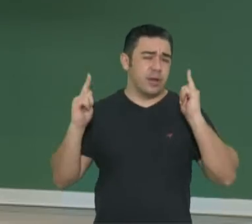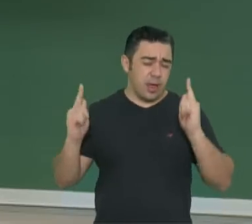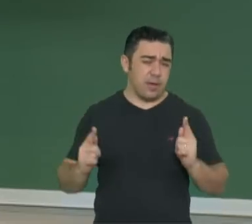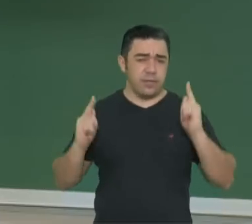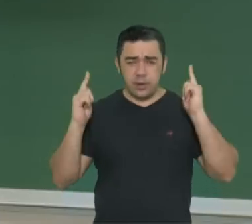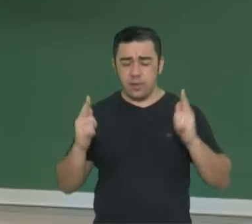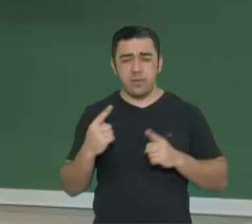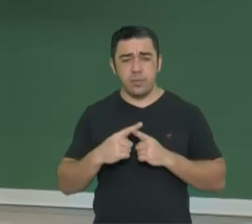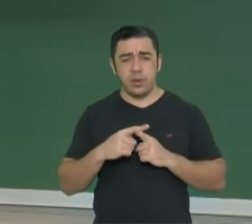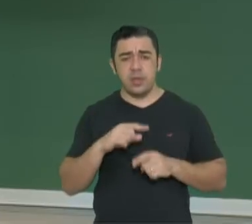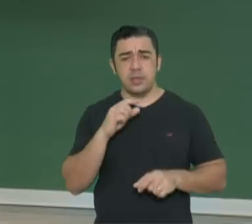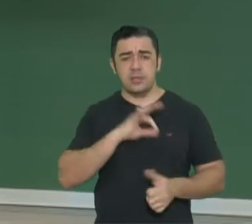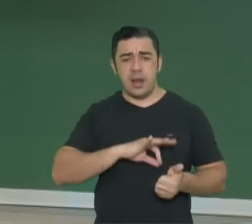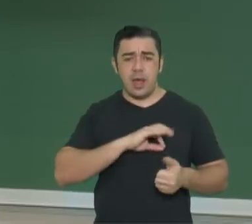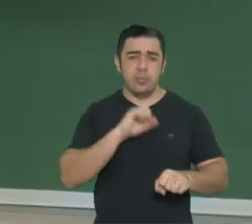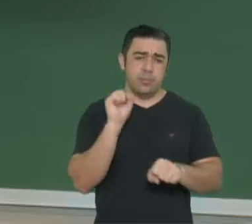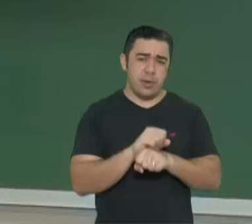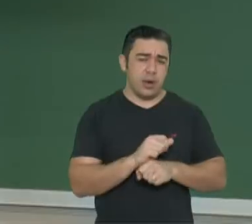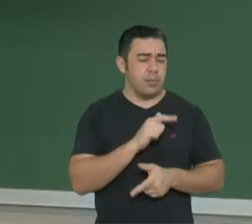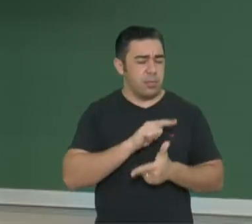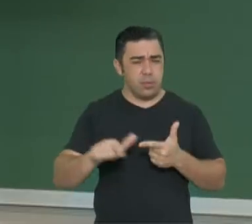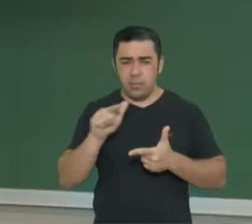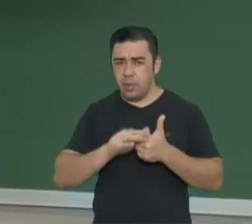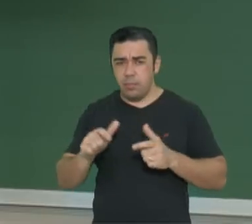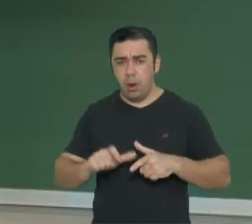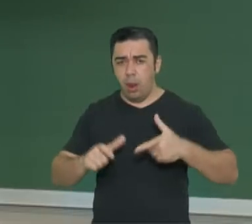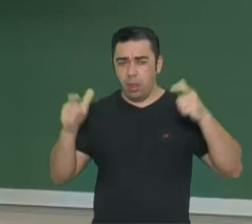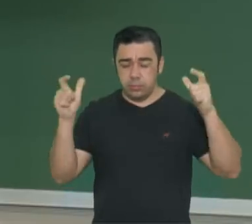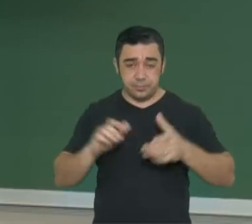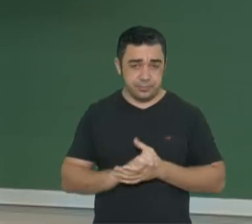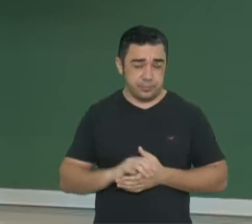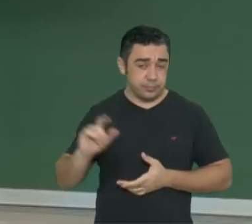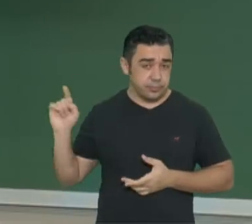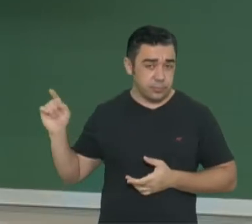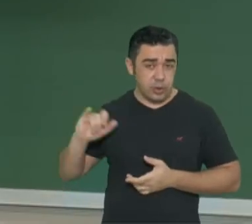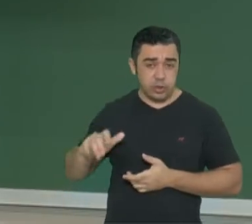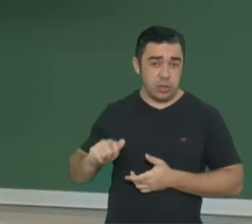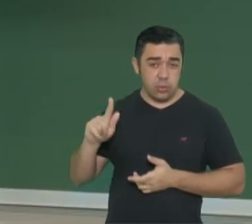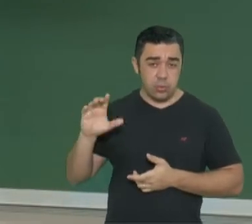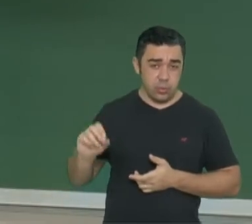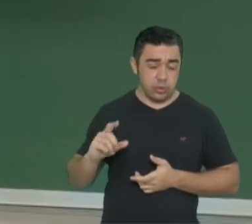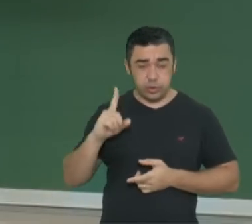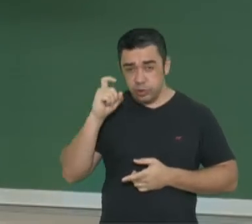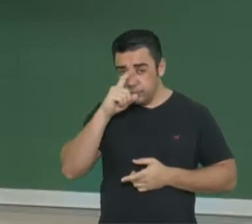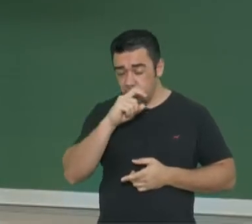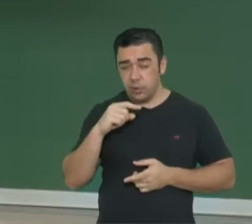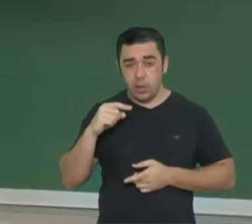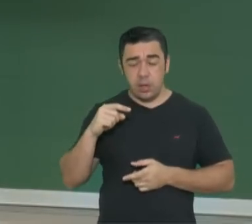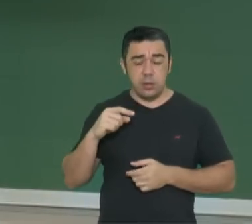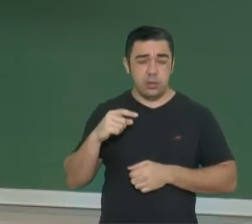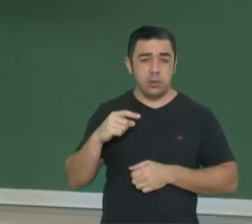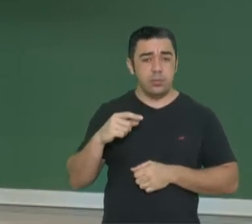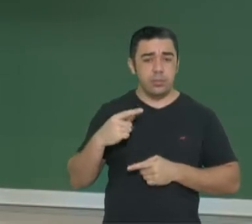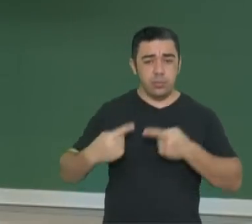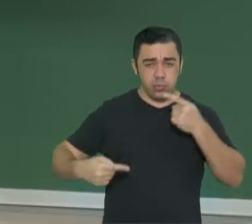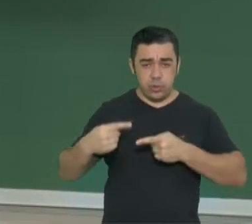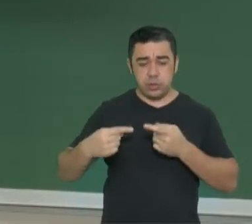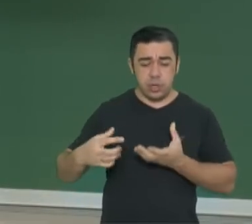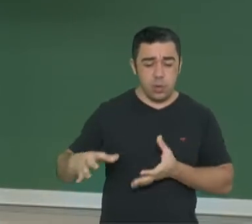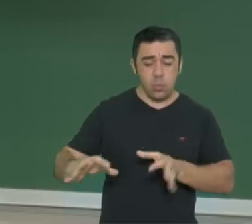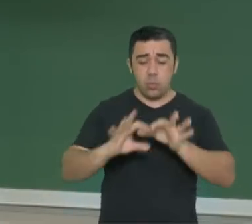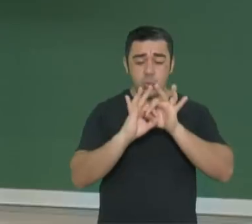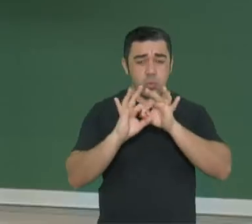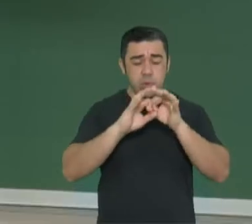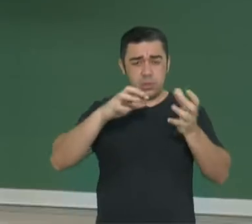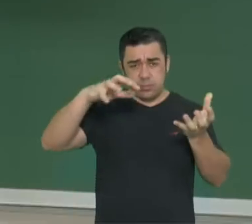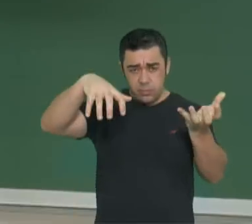de salários, muitos problemas. E o Jango ainda tinha dificuldade política de unir esse Congresso. Lembra? Contexto